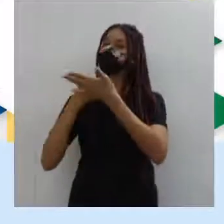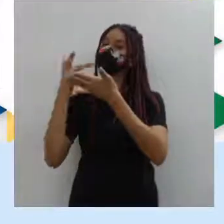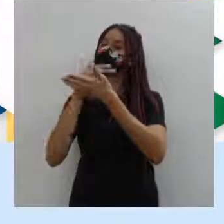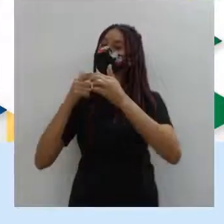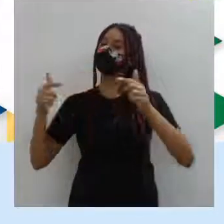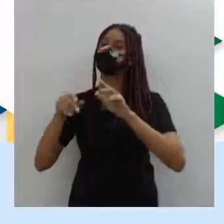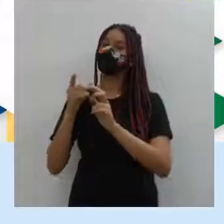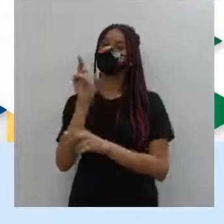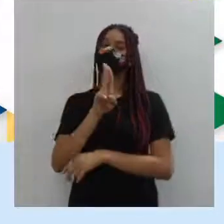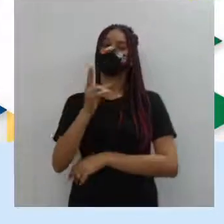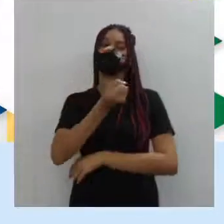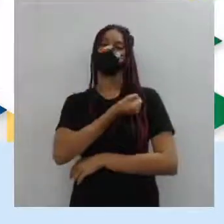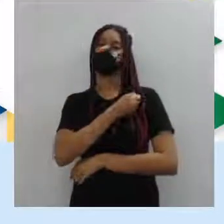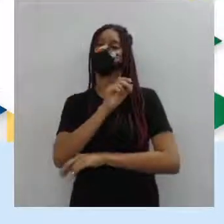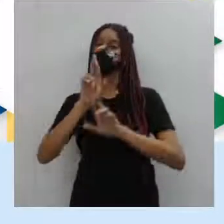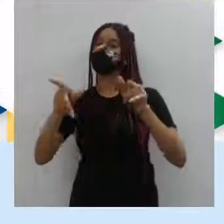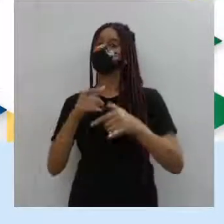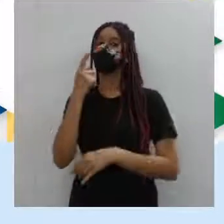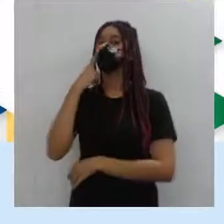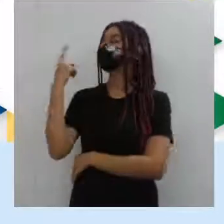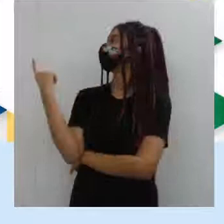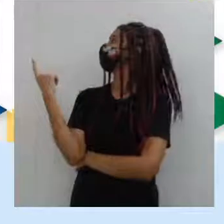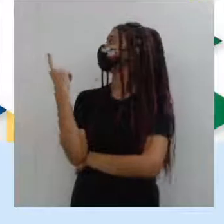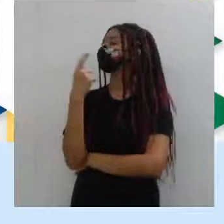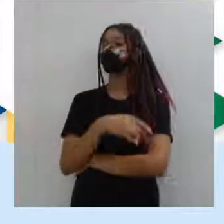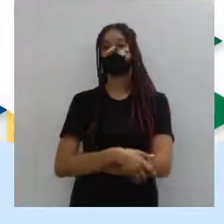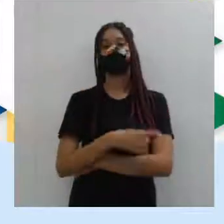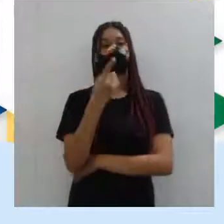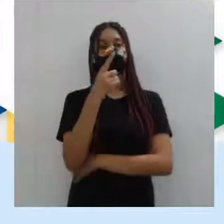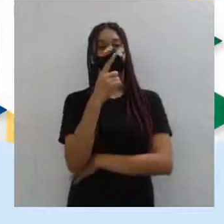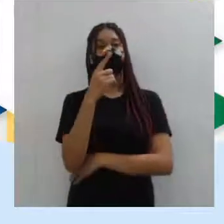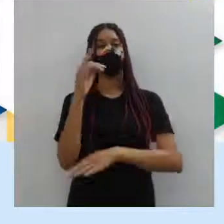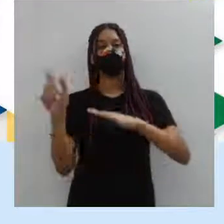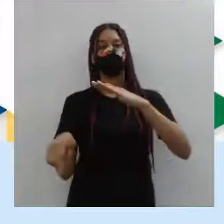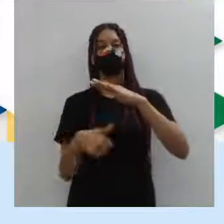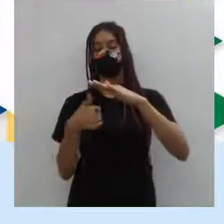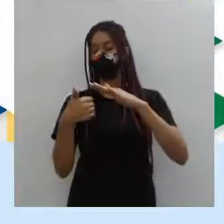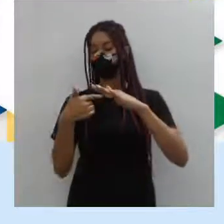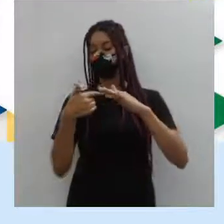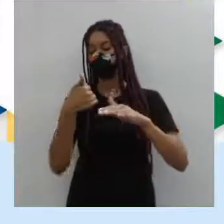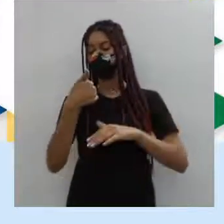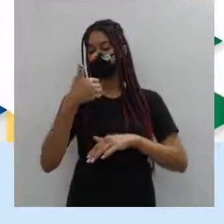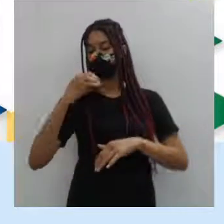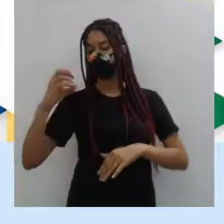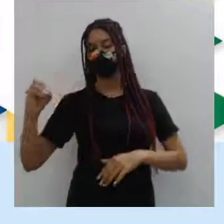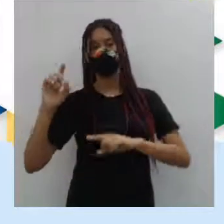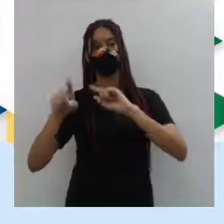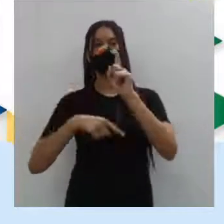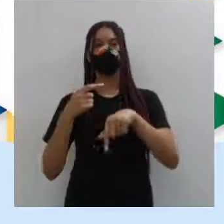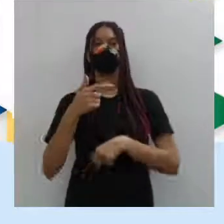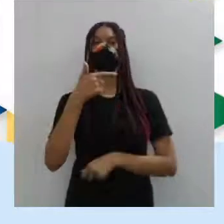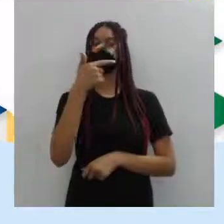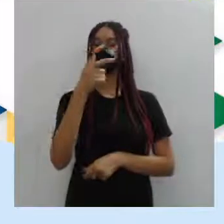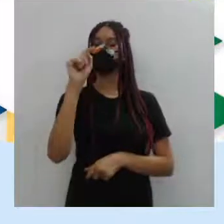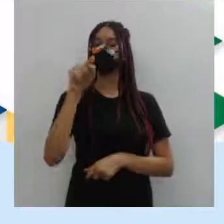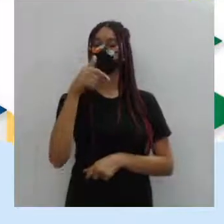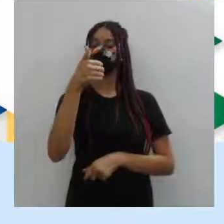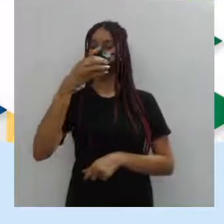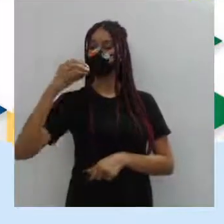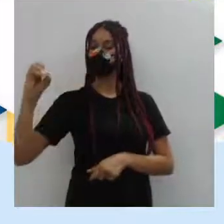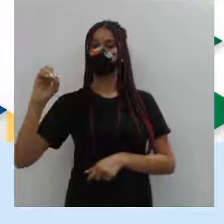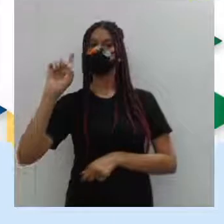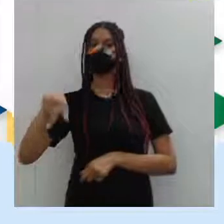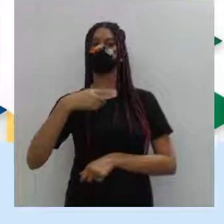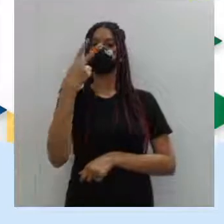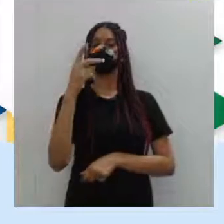na primeira árvore, 1 para 100. Na segunda árvore, 2 para 100. Na terceira árvore, 2 para 300.